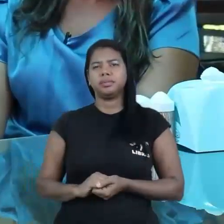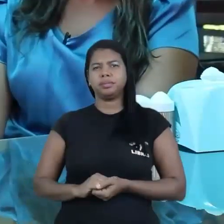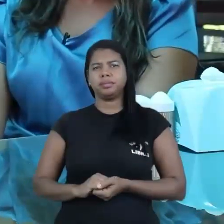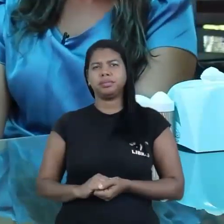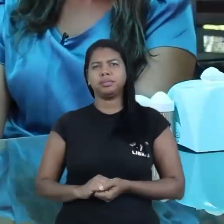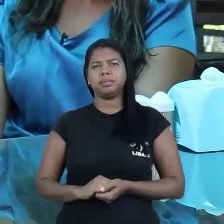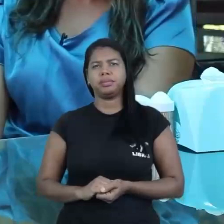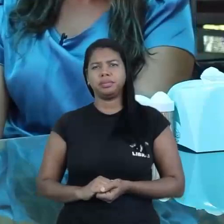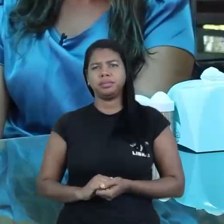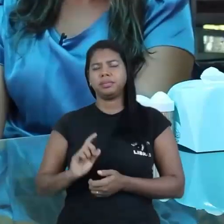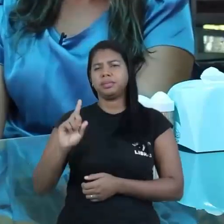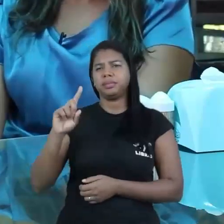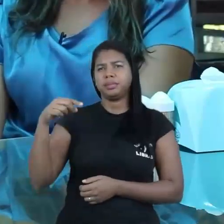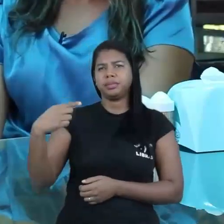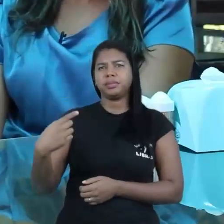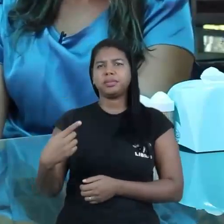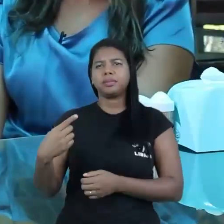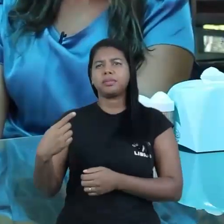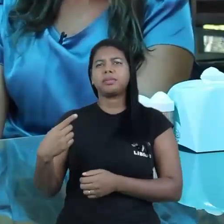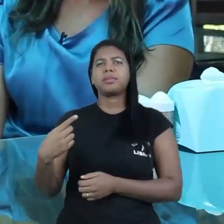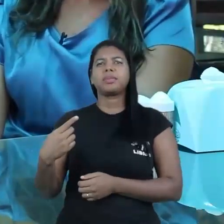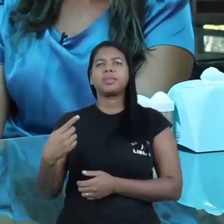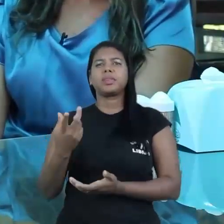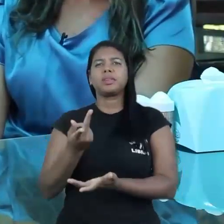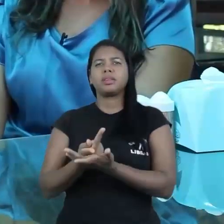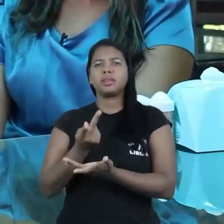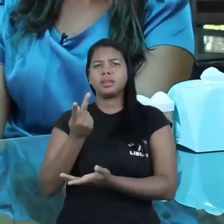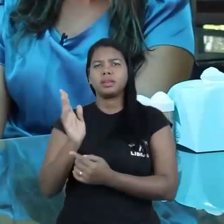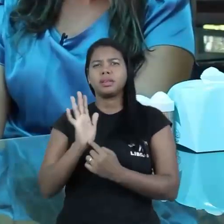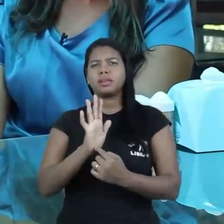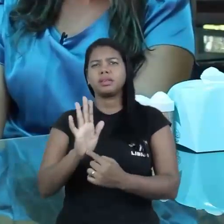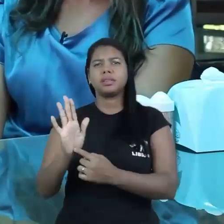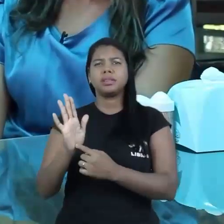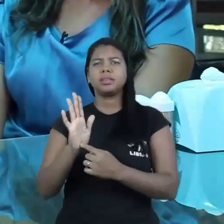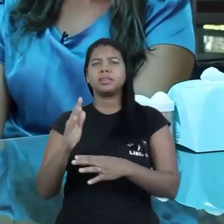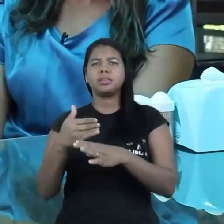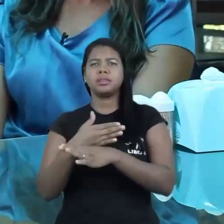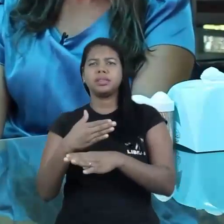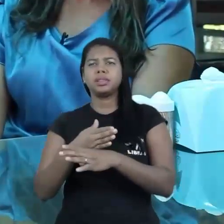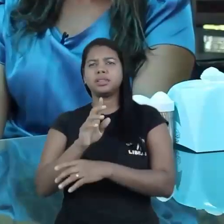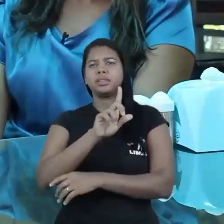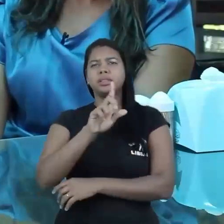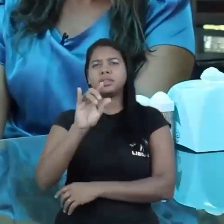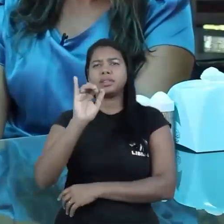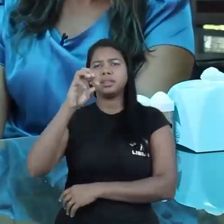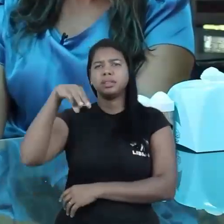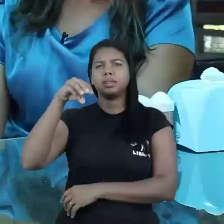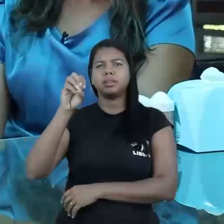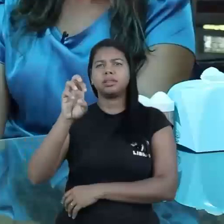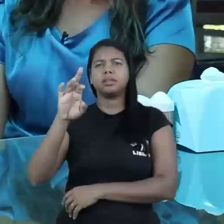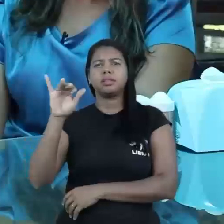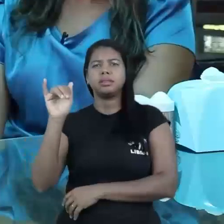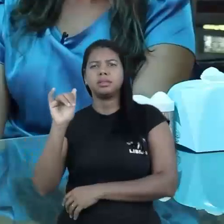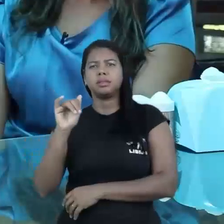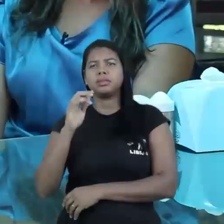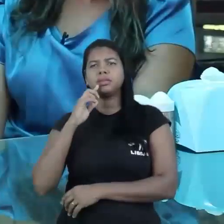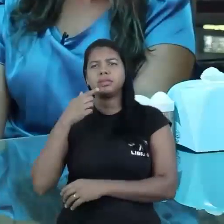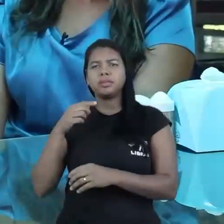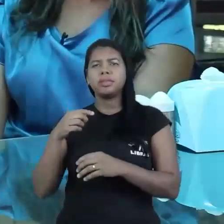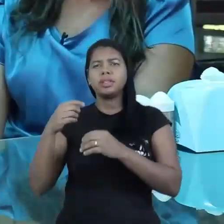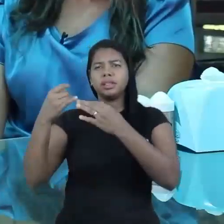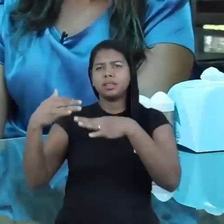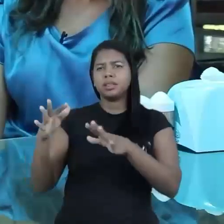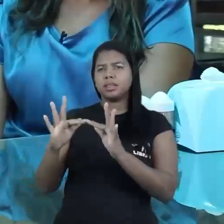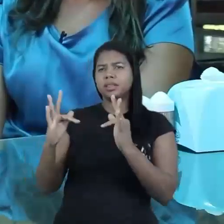Aí depois, logo depois dessa primeira queda, a gente foi para a cidade de Limoeiro, onde tinha lá uma pessoa da família que indicou um